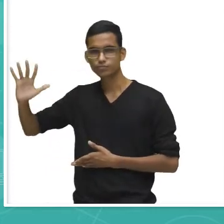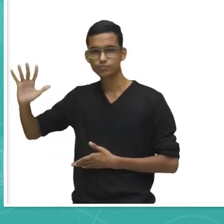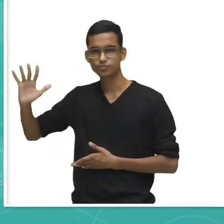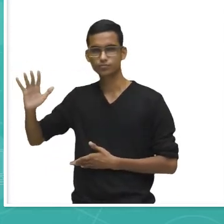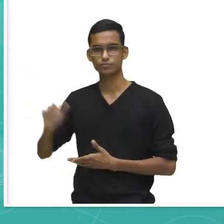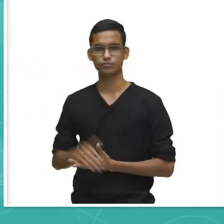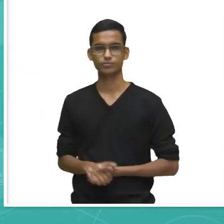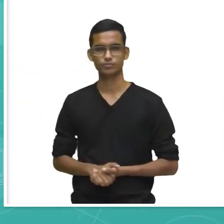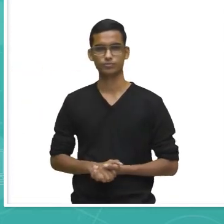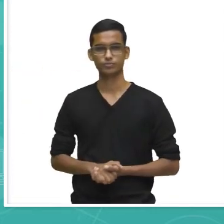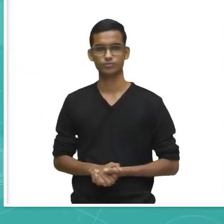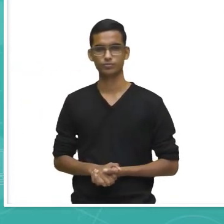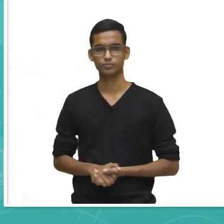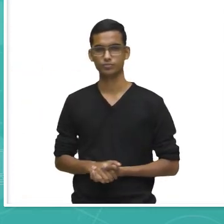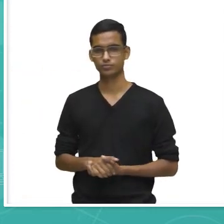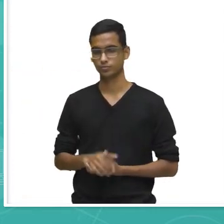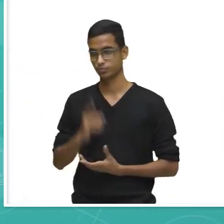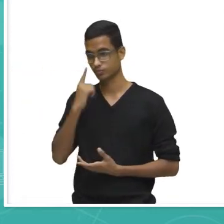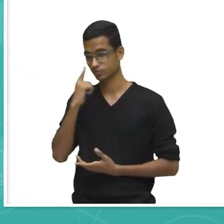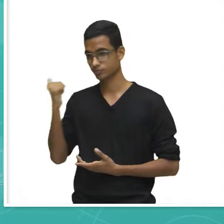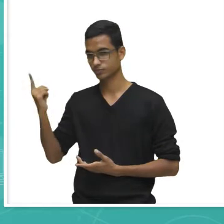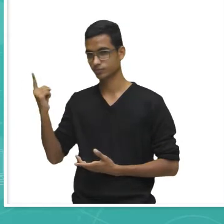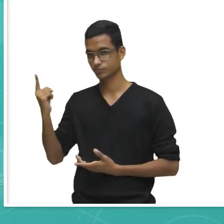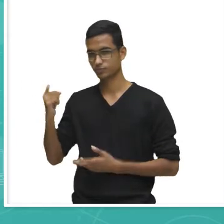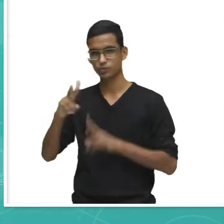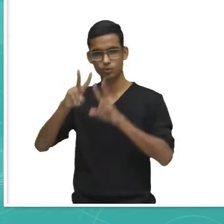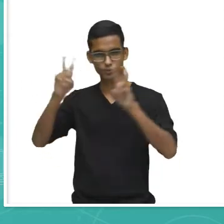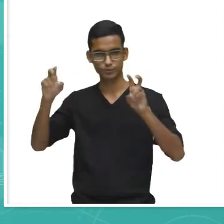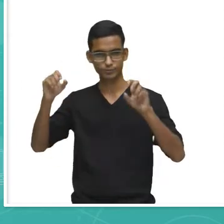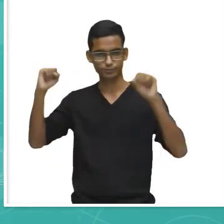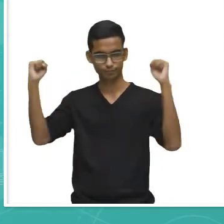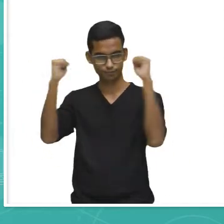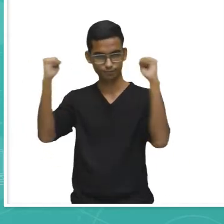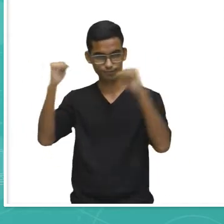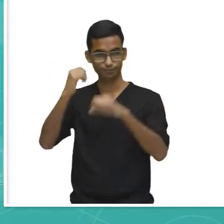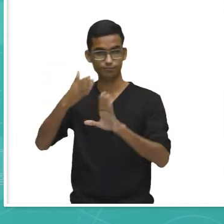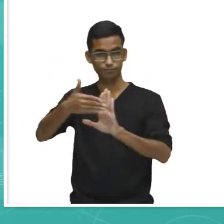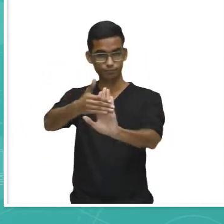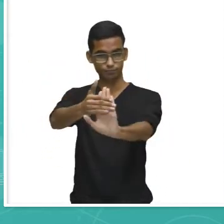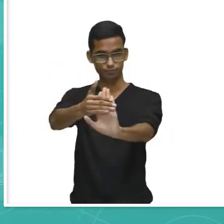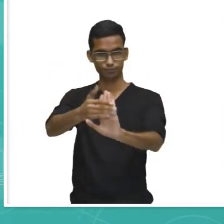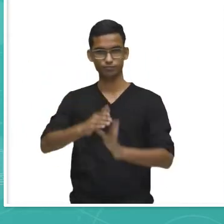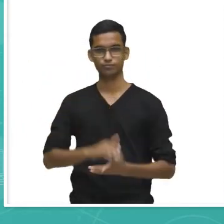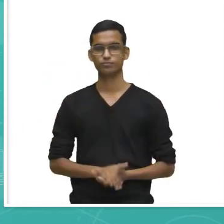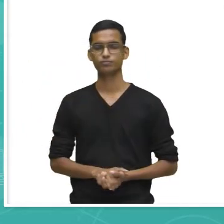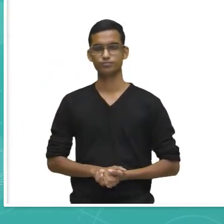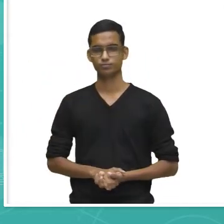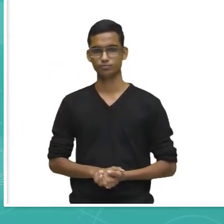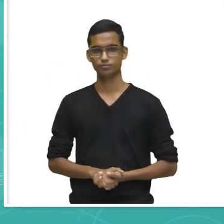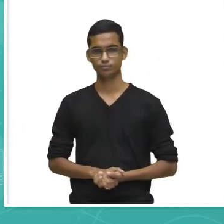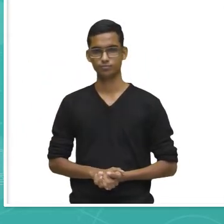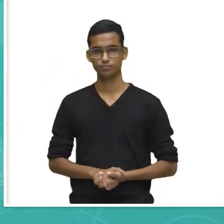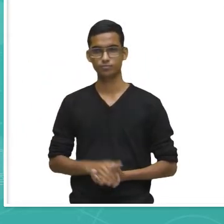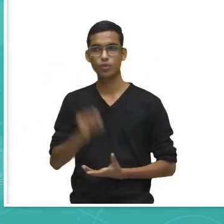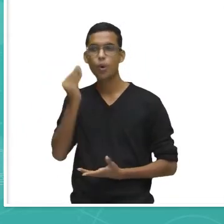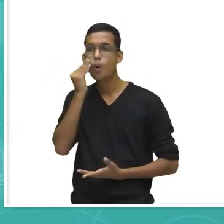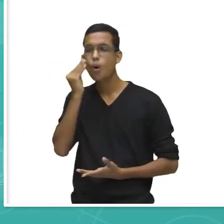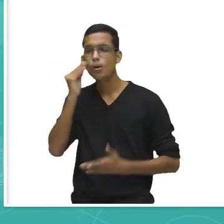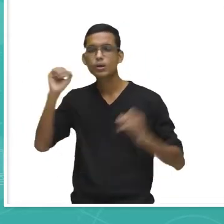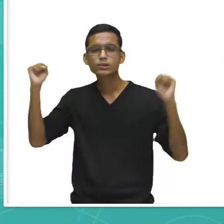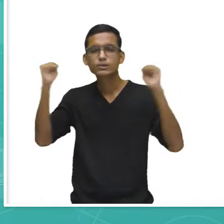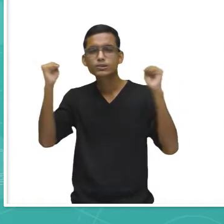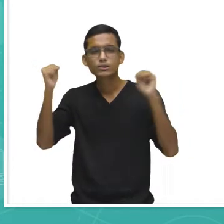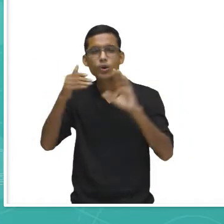imagens que vai passar para vocês sobre a ginástica laboral. Então, vocês estão vendo aqui, ó, que essa ginástica ela está sendo feita onde?